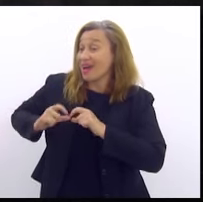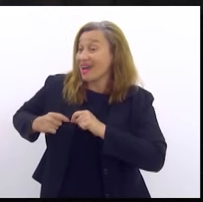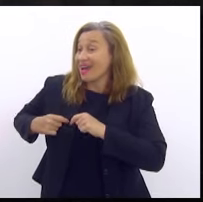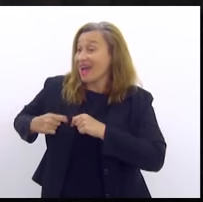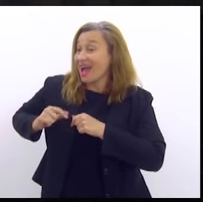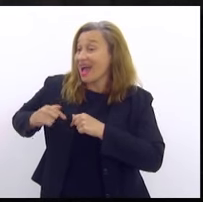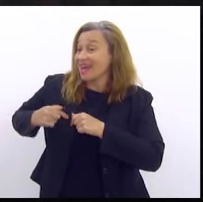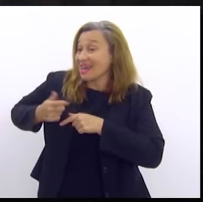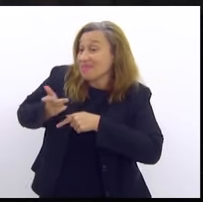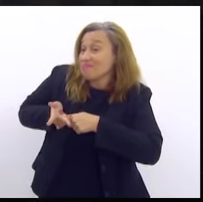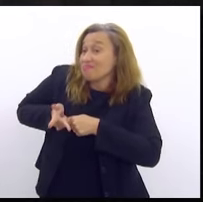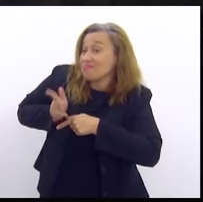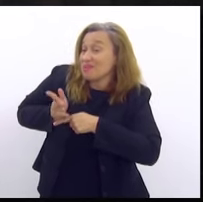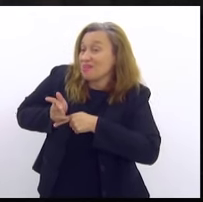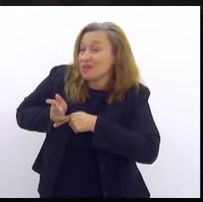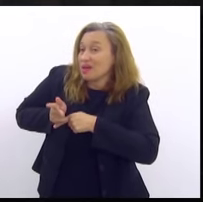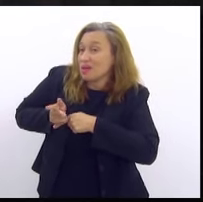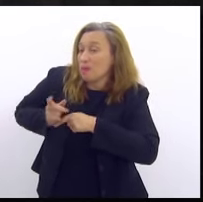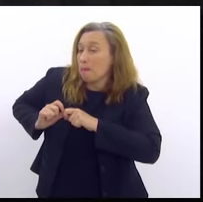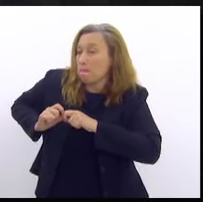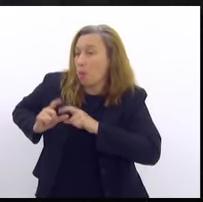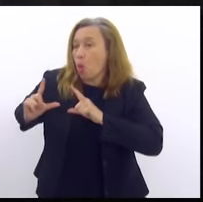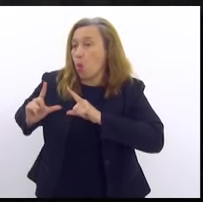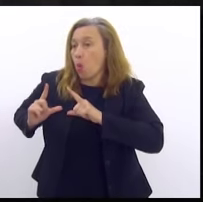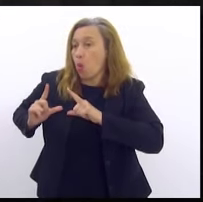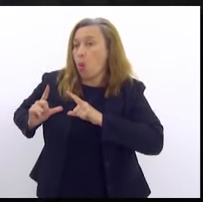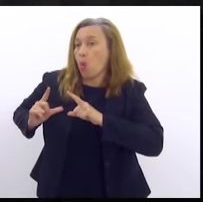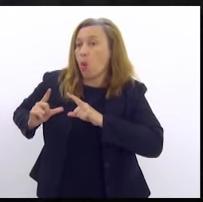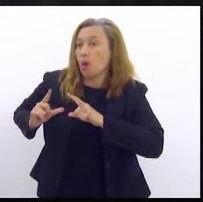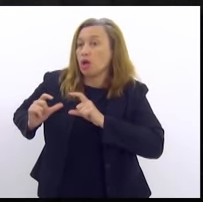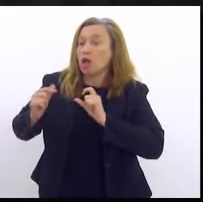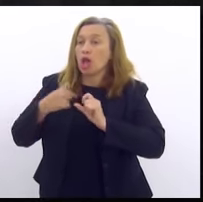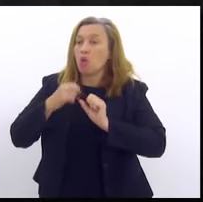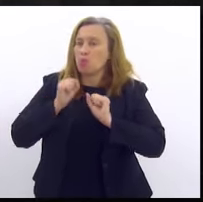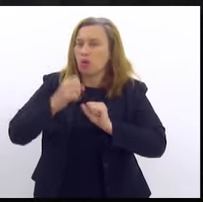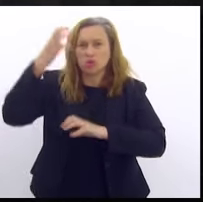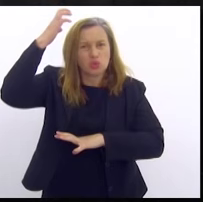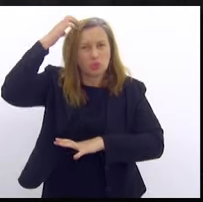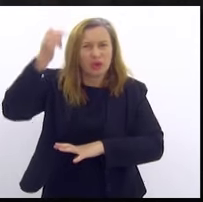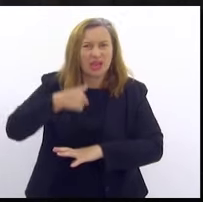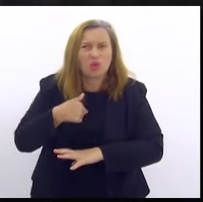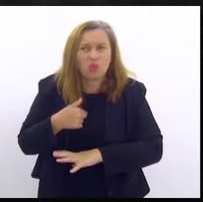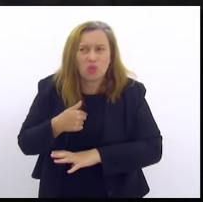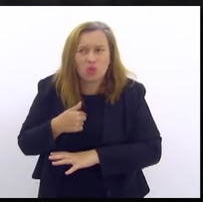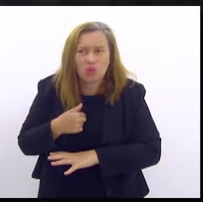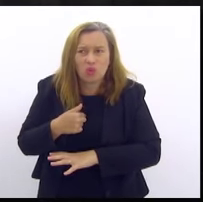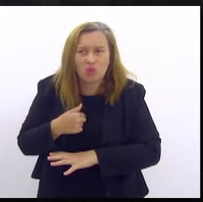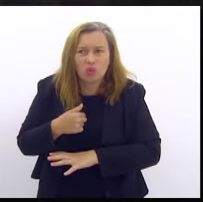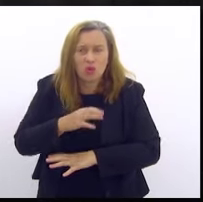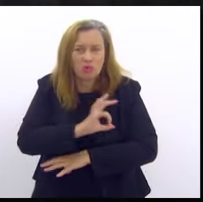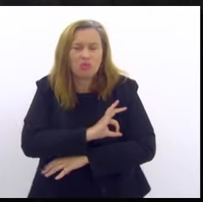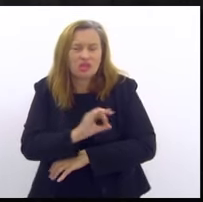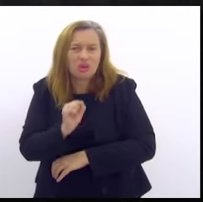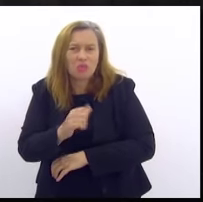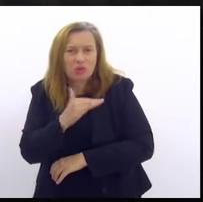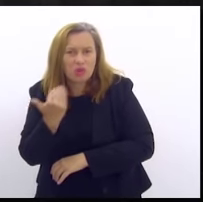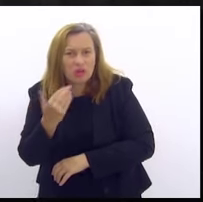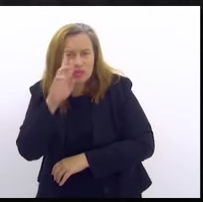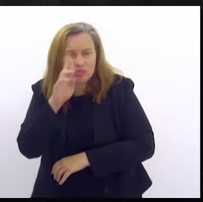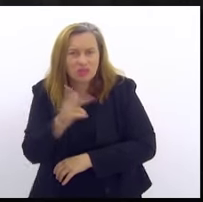primeiro a câmera, porque eu posso ser punido. E o policial pode morrer, senhor